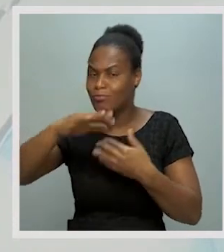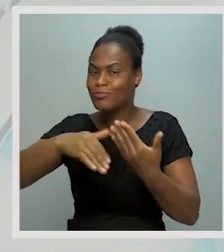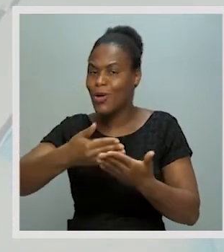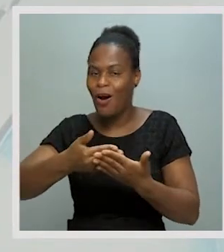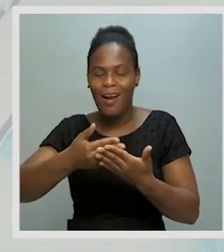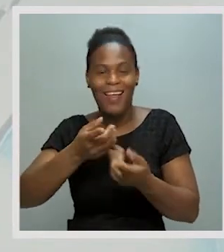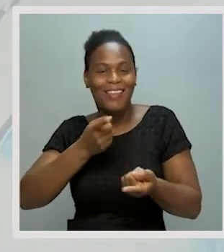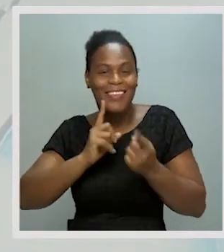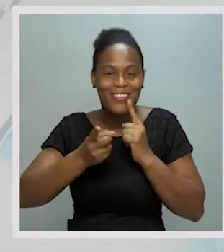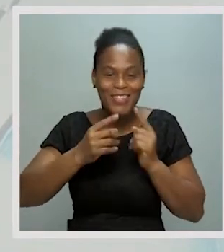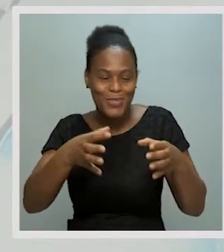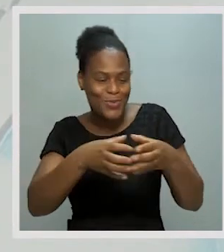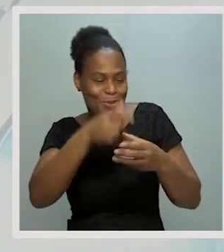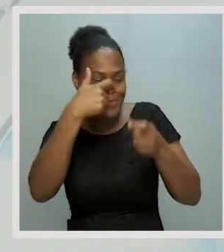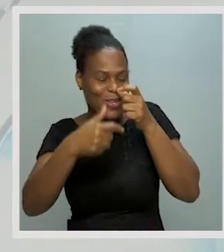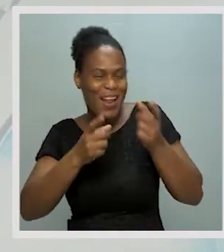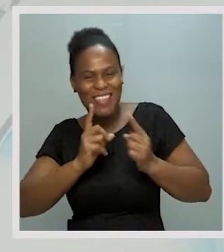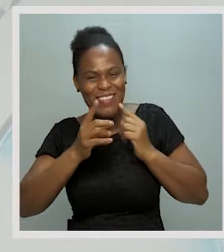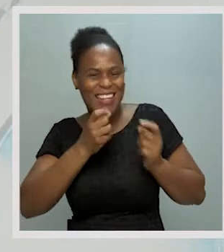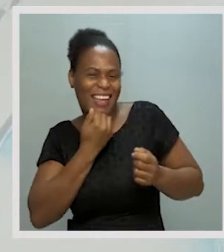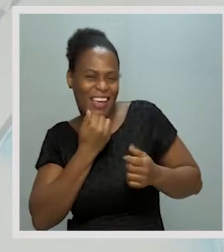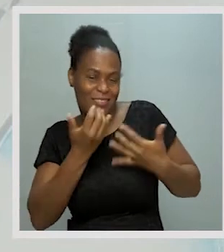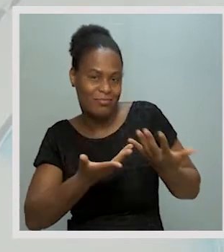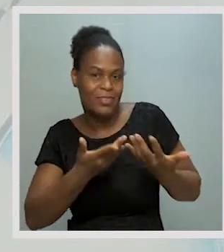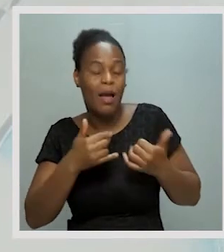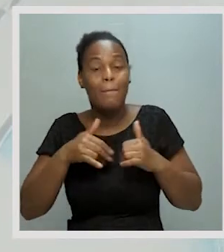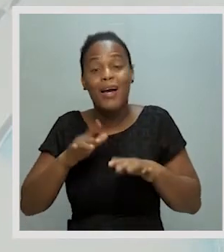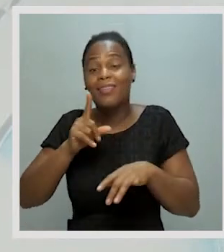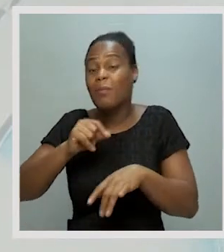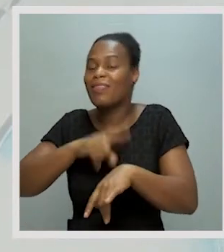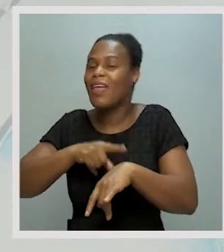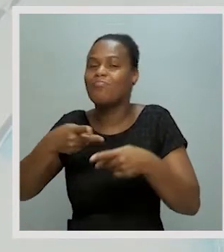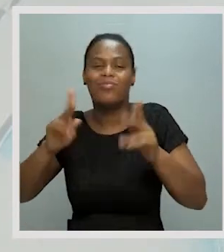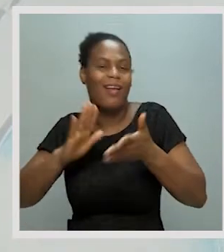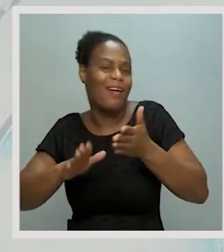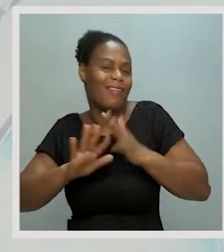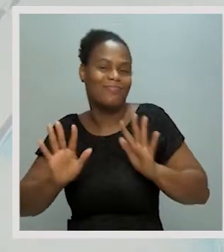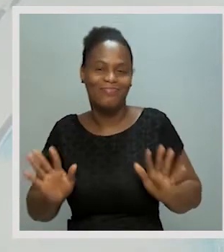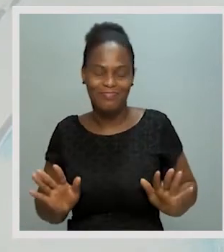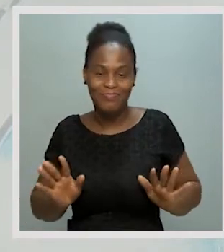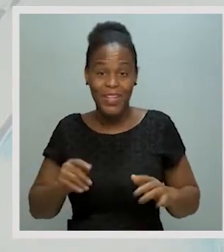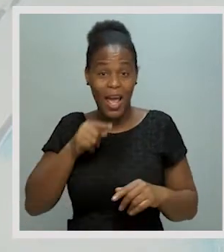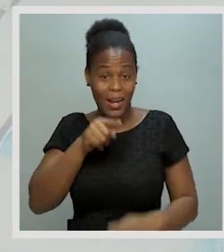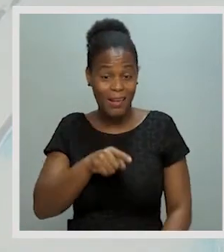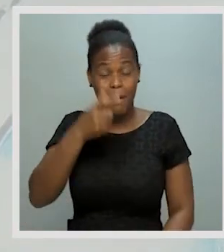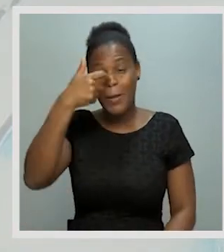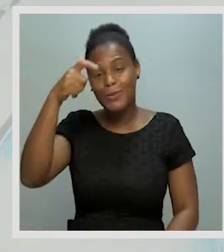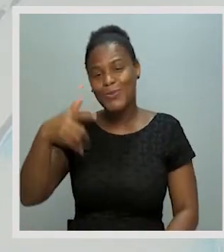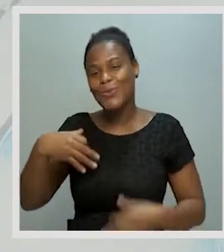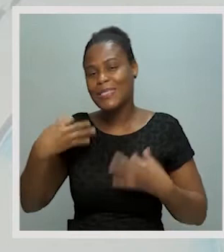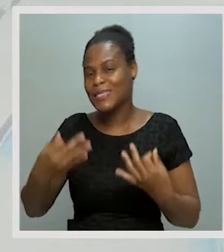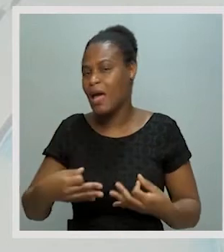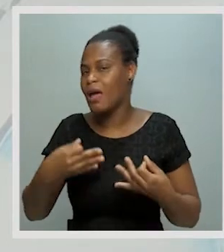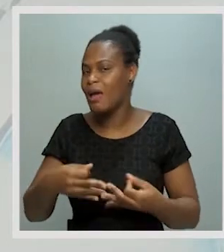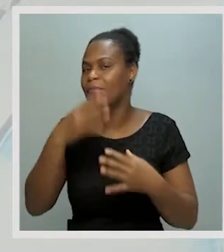de divertir a comunidade, como também passar o tempo. E nisto acabavam